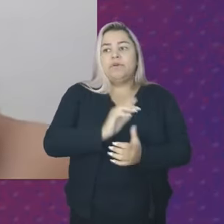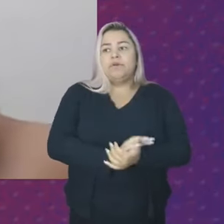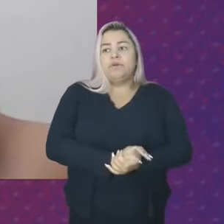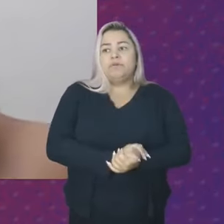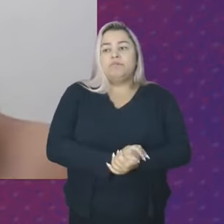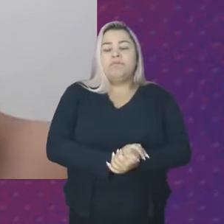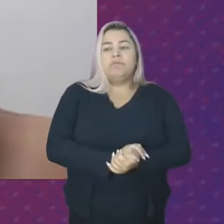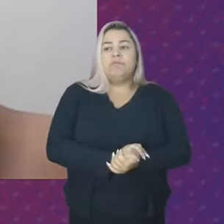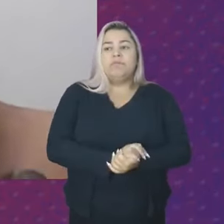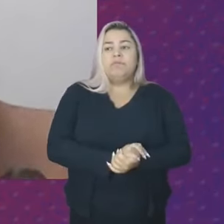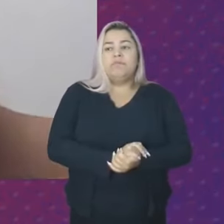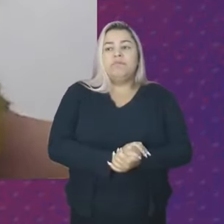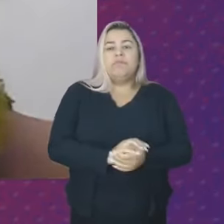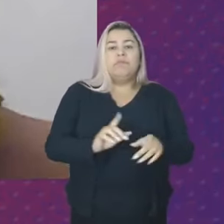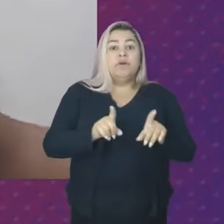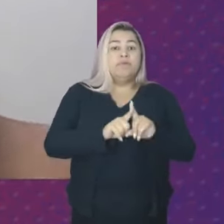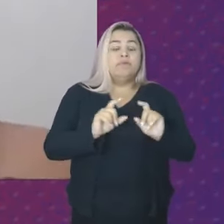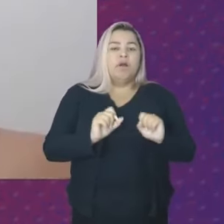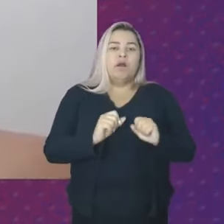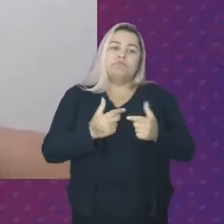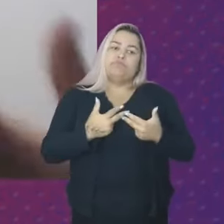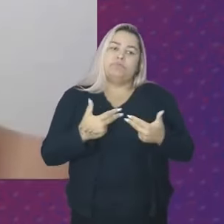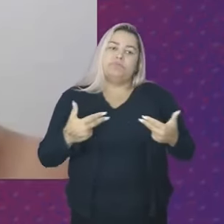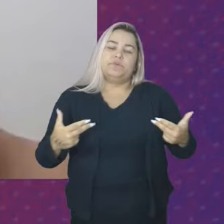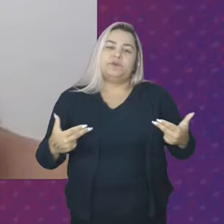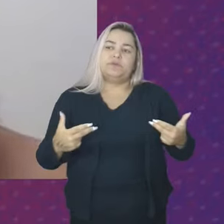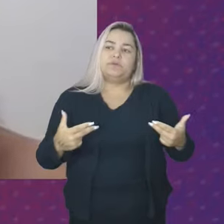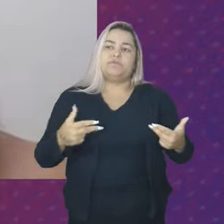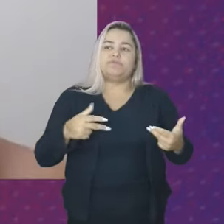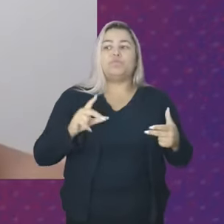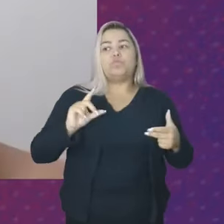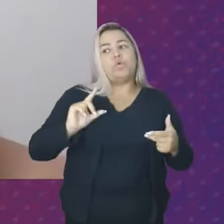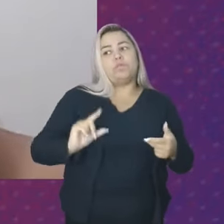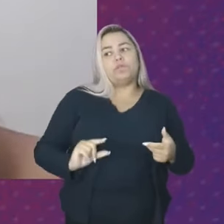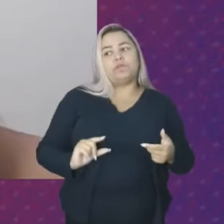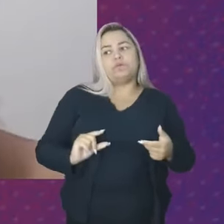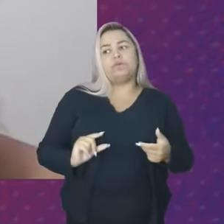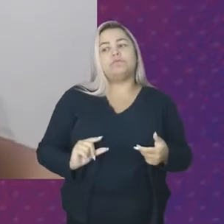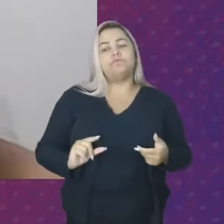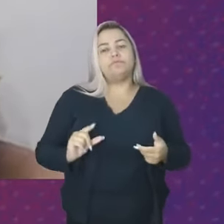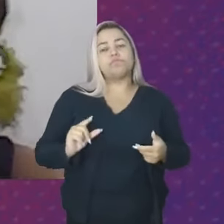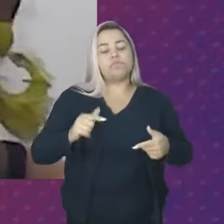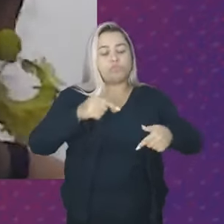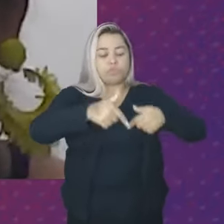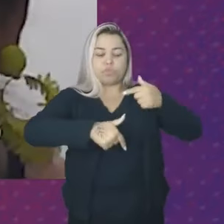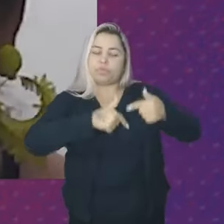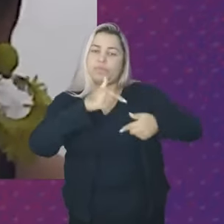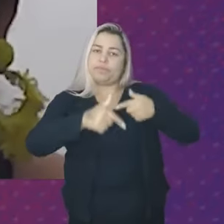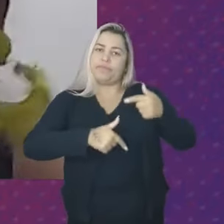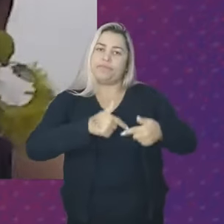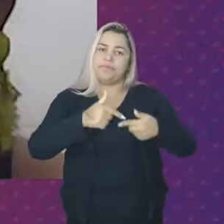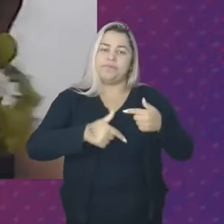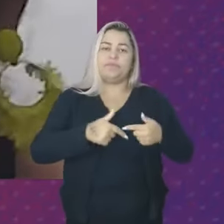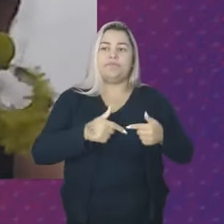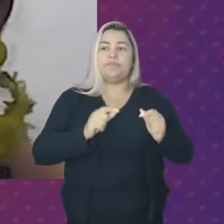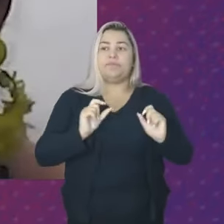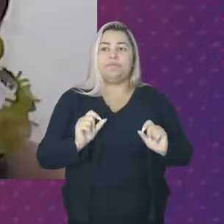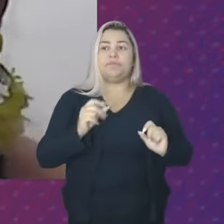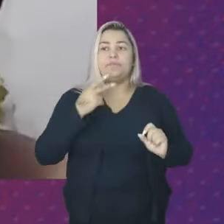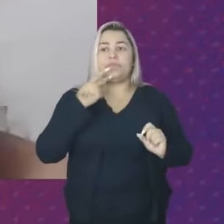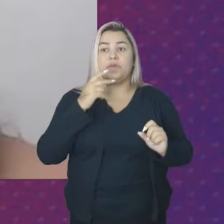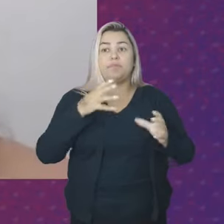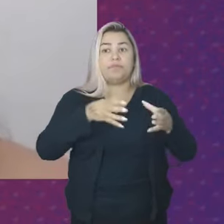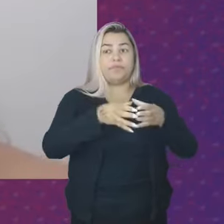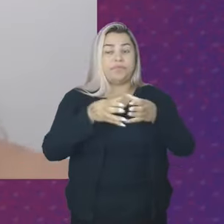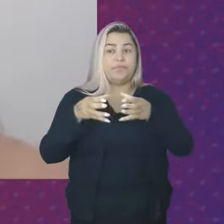uma estrutura um pouco mais enxuta, né? Um pouco menor. Então, a gente trabalha com a equipe ideal, ou com a equipe